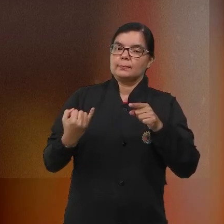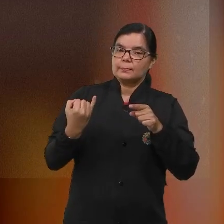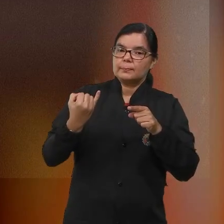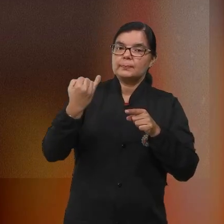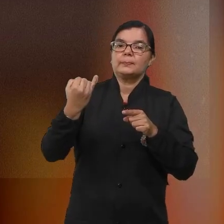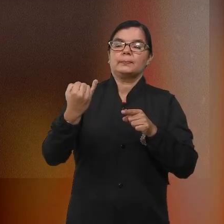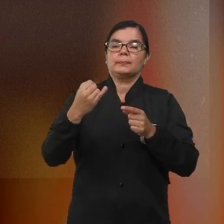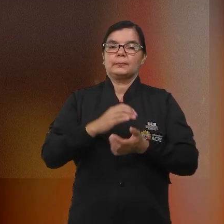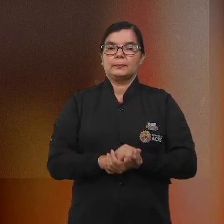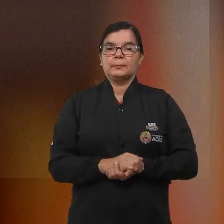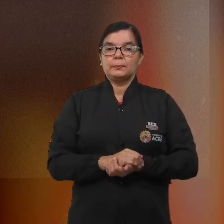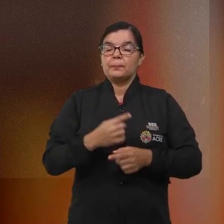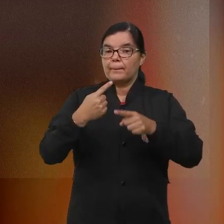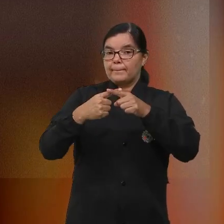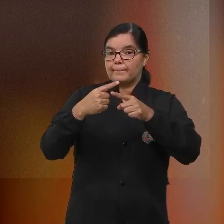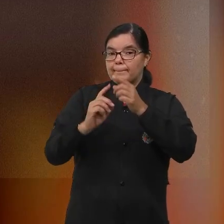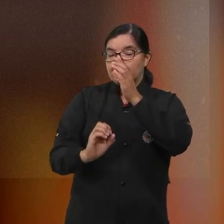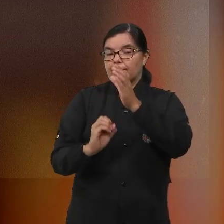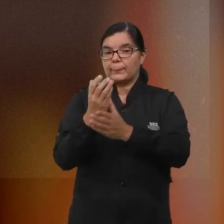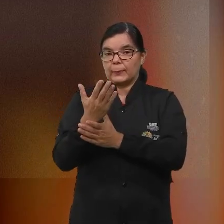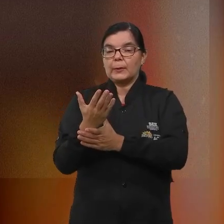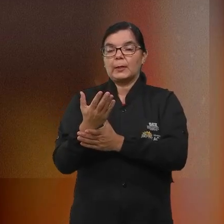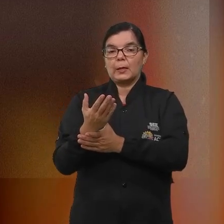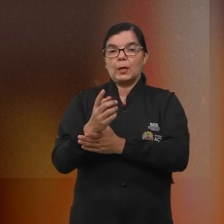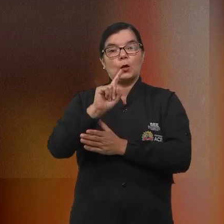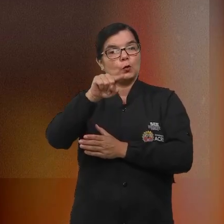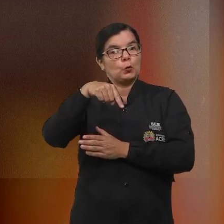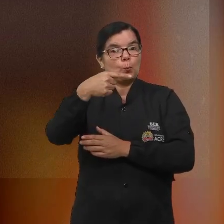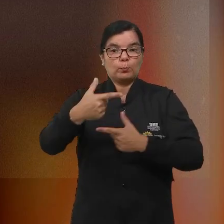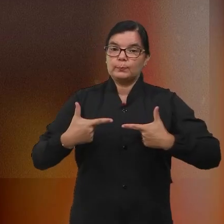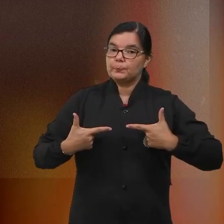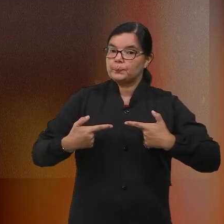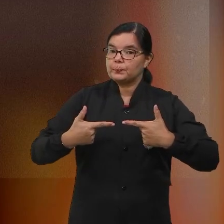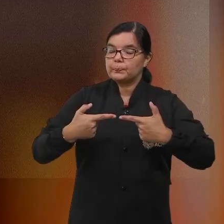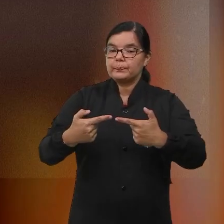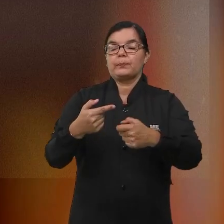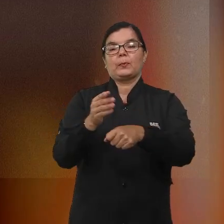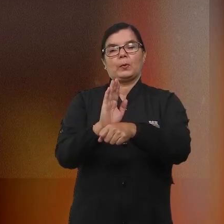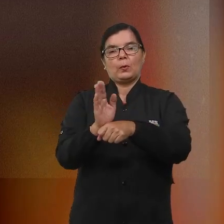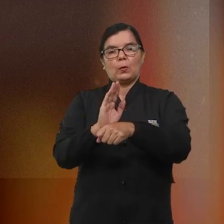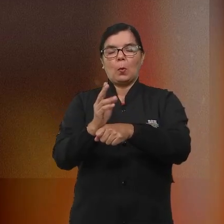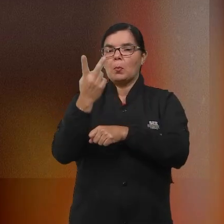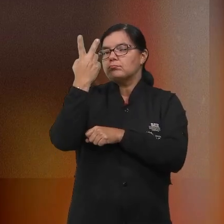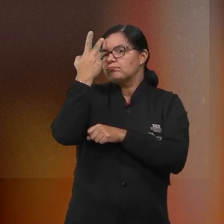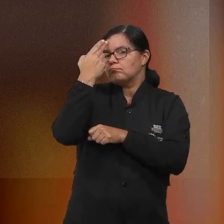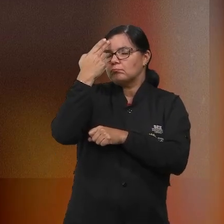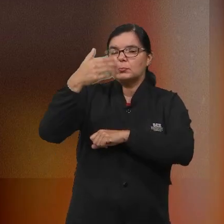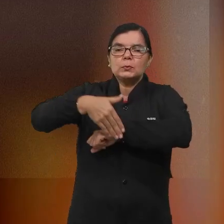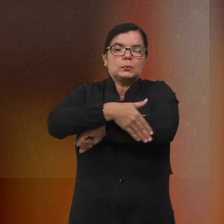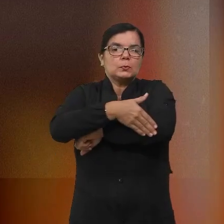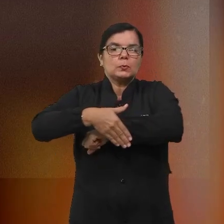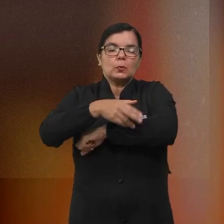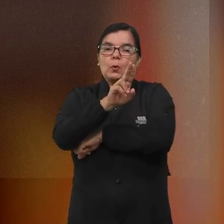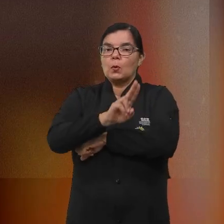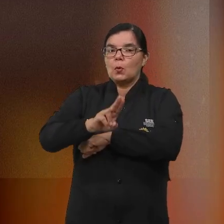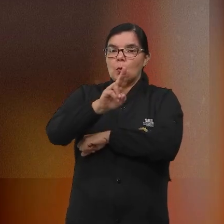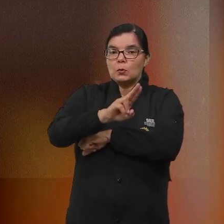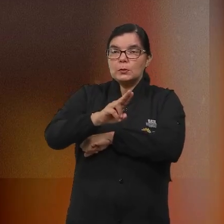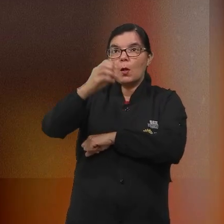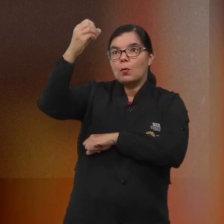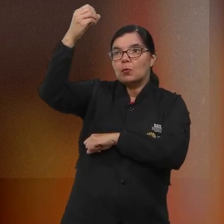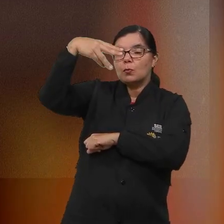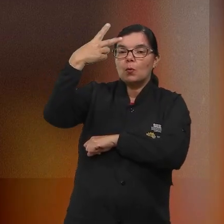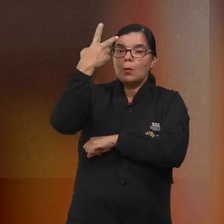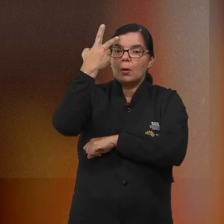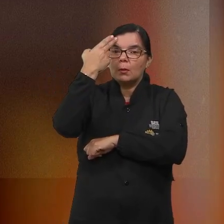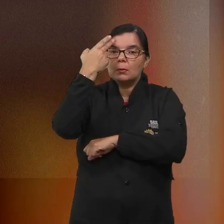importante, porque ele surgiu no pós-guerra, filmes com pessoas comuns nas ruas, usando luz natural, que aí